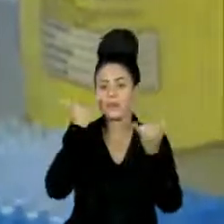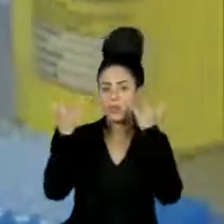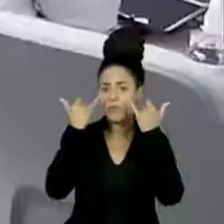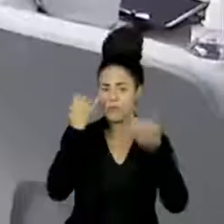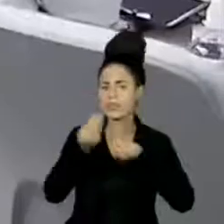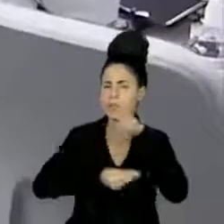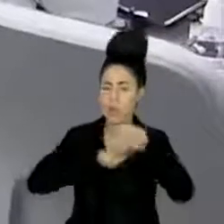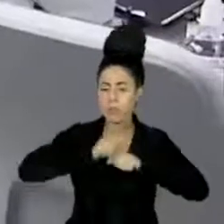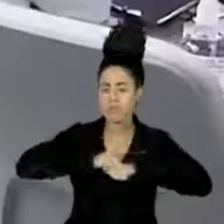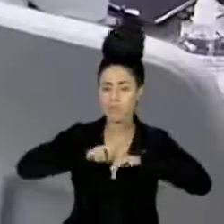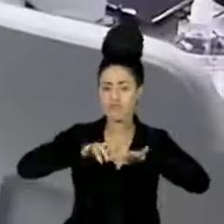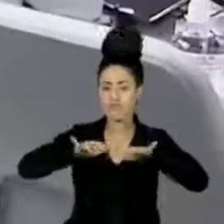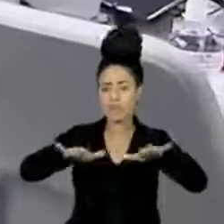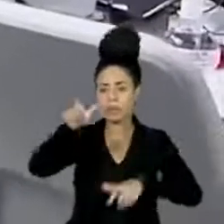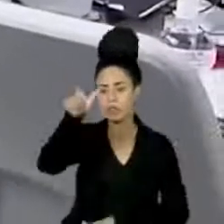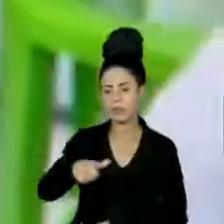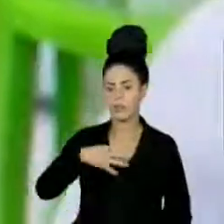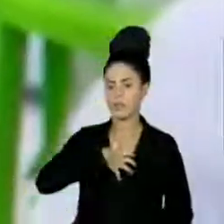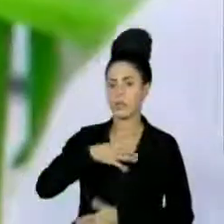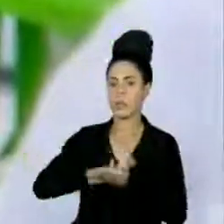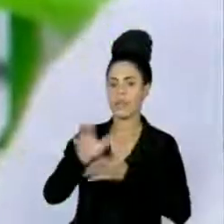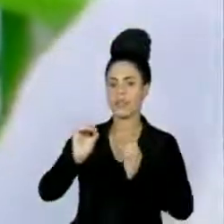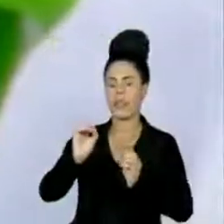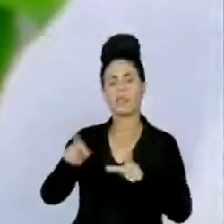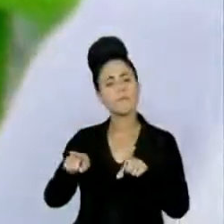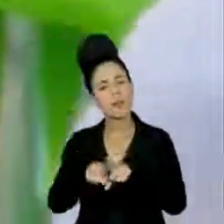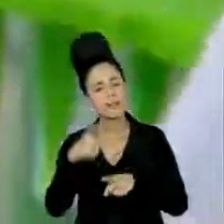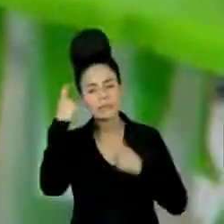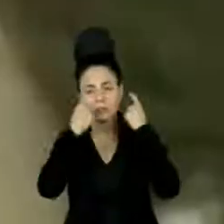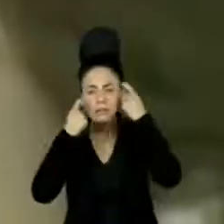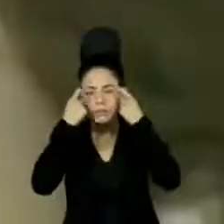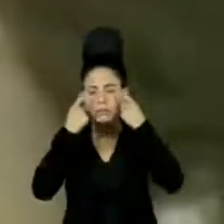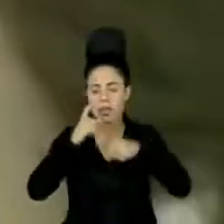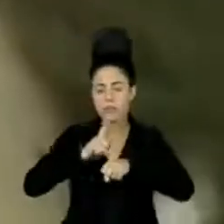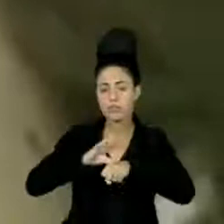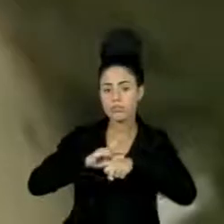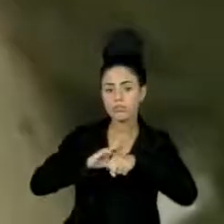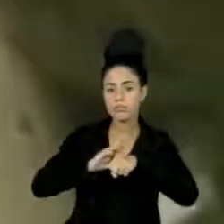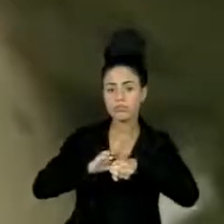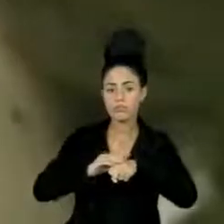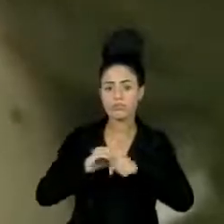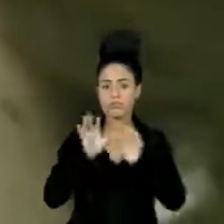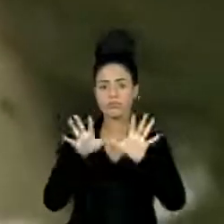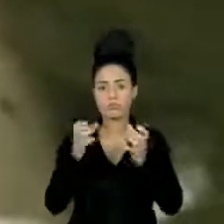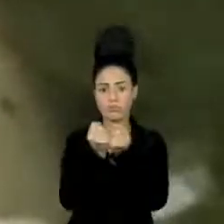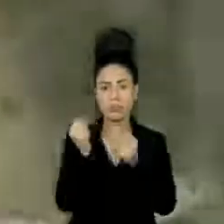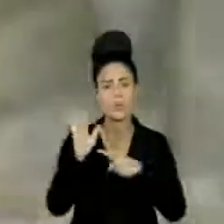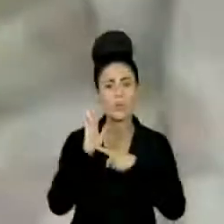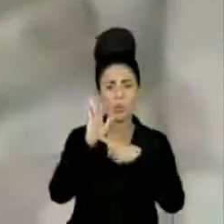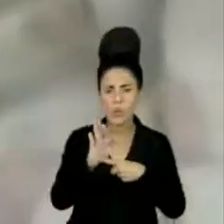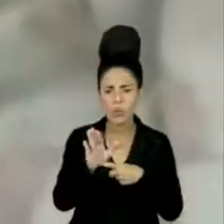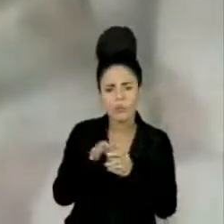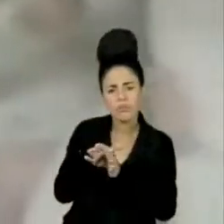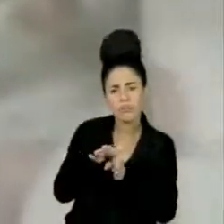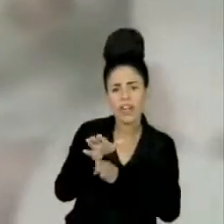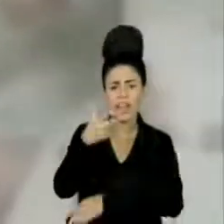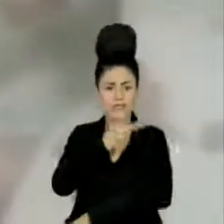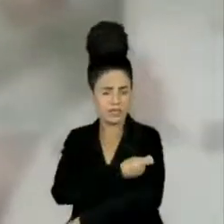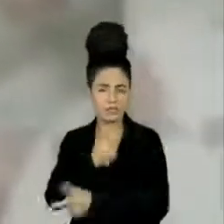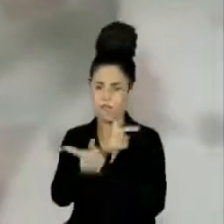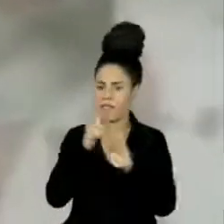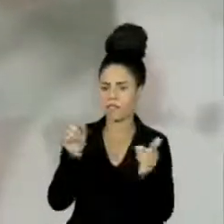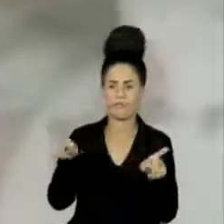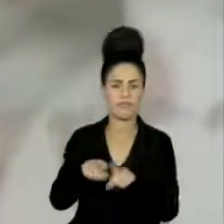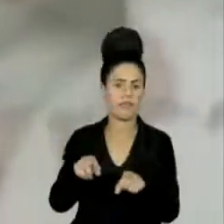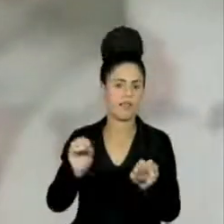sobre a transmissão por pessoas sem sintomas apesar da preocupação com a doença ao MS diz que não há recomendação para a vacina